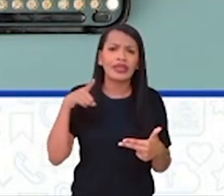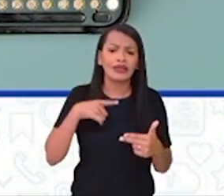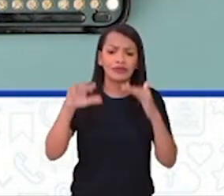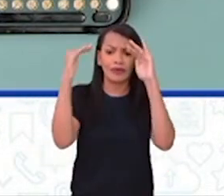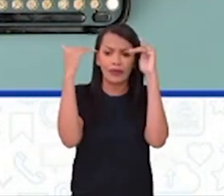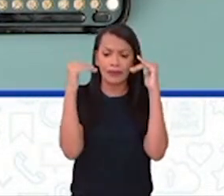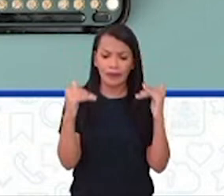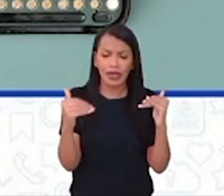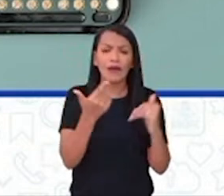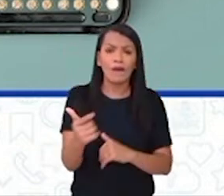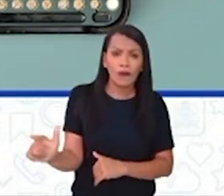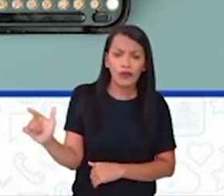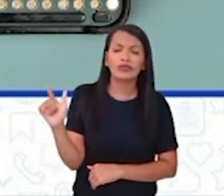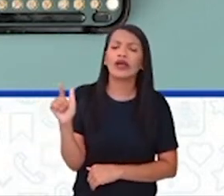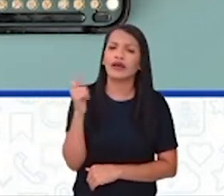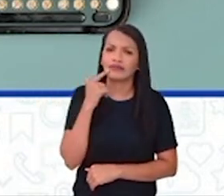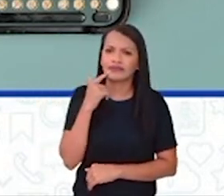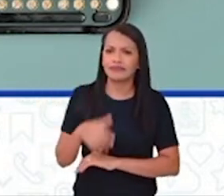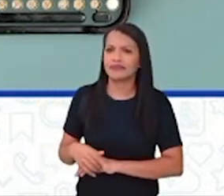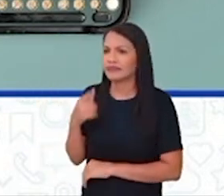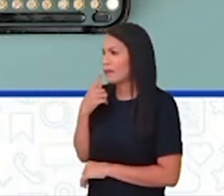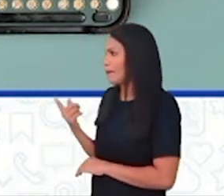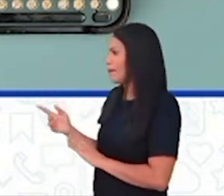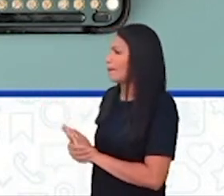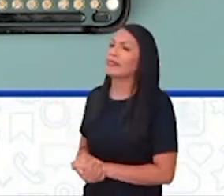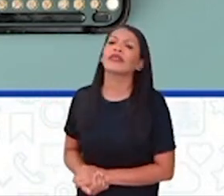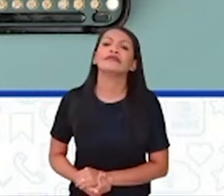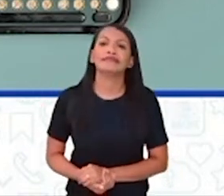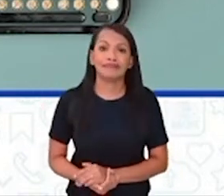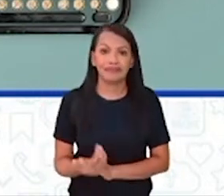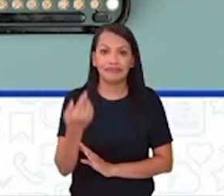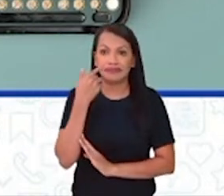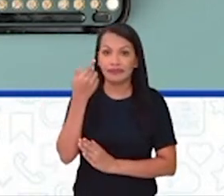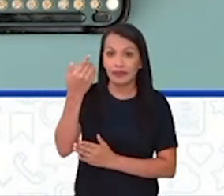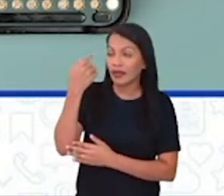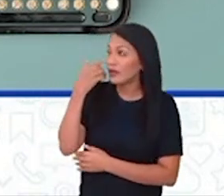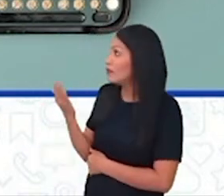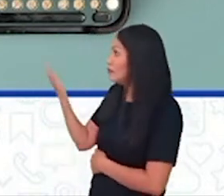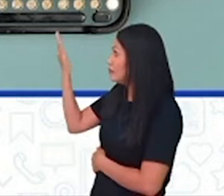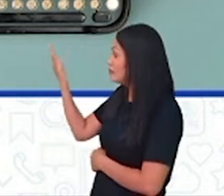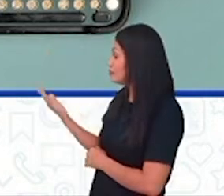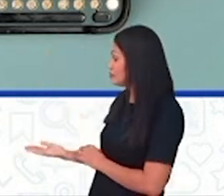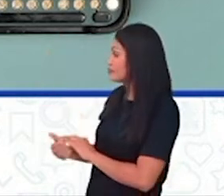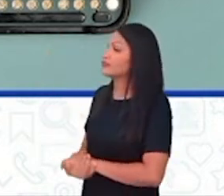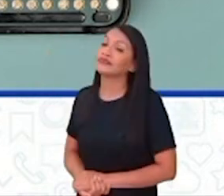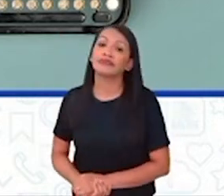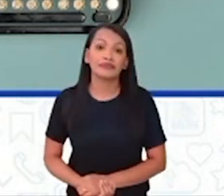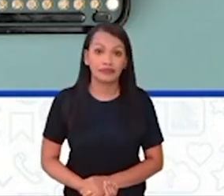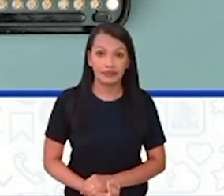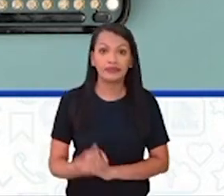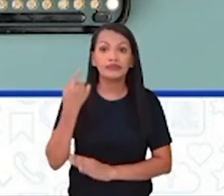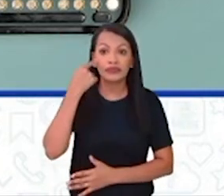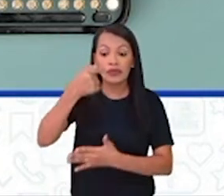outras expressões usando o pé. Ó, em pé de igualdade, pegar no pé, ao pé do ouvido e ter os pés no